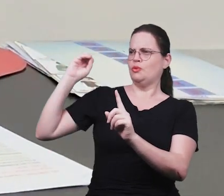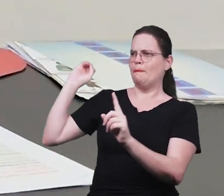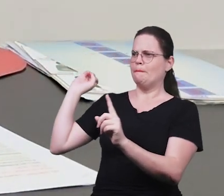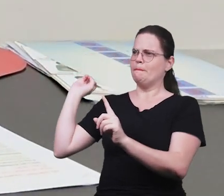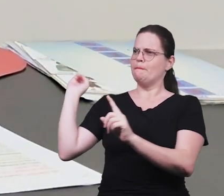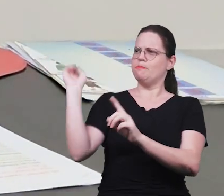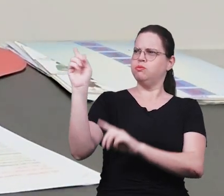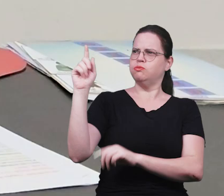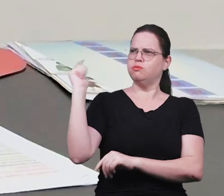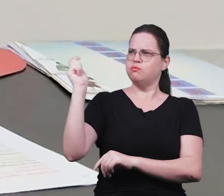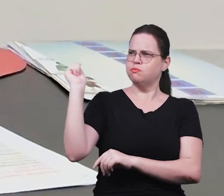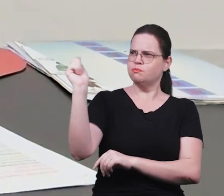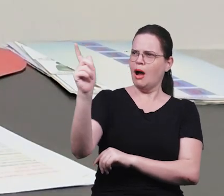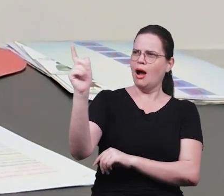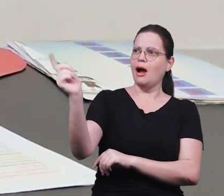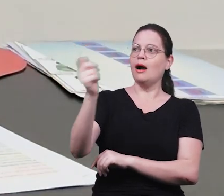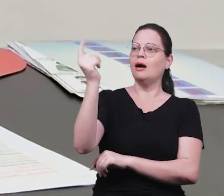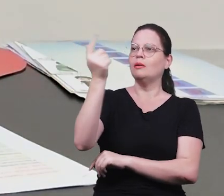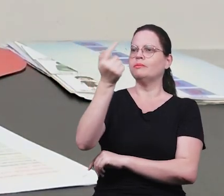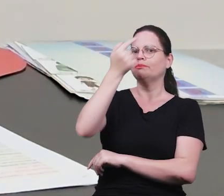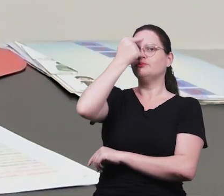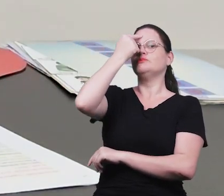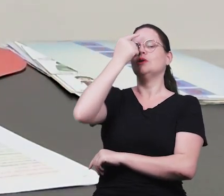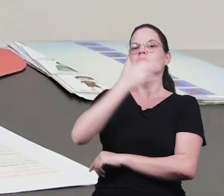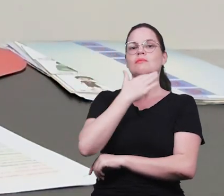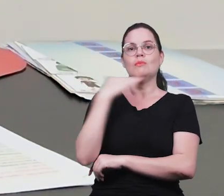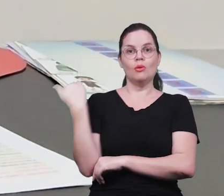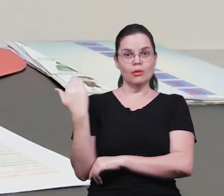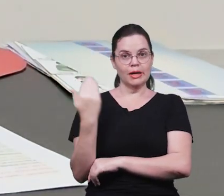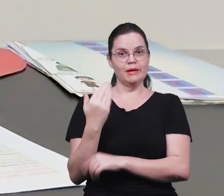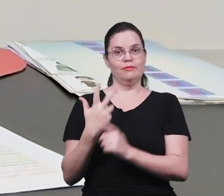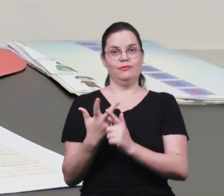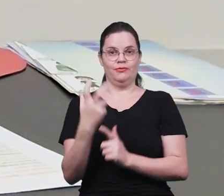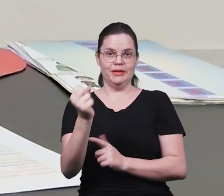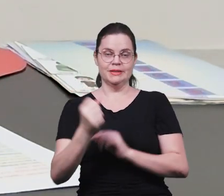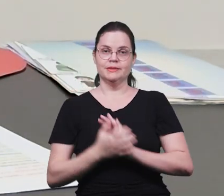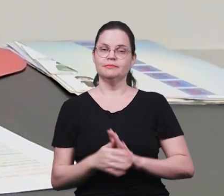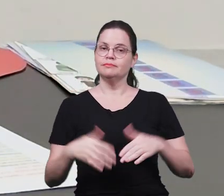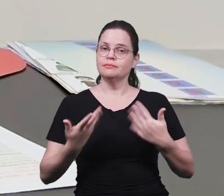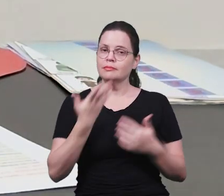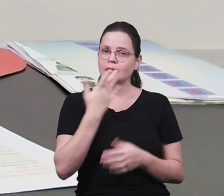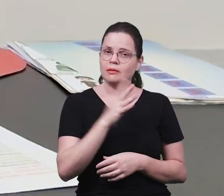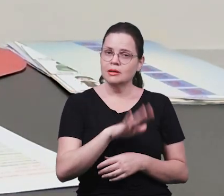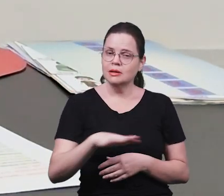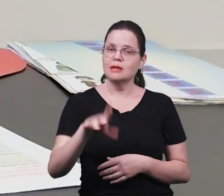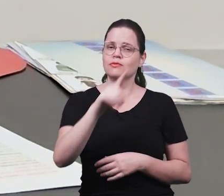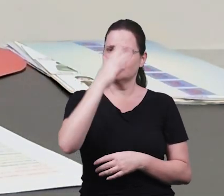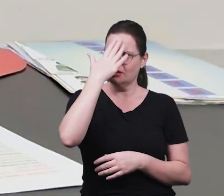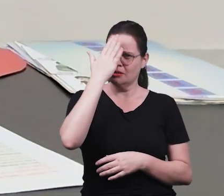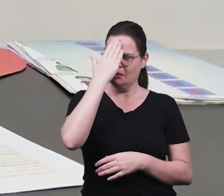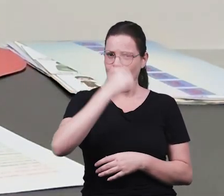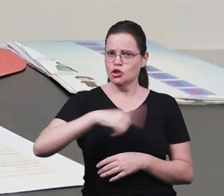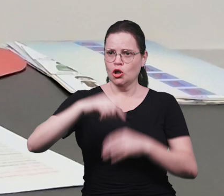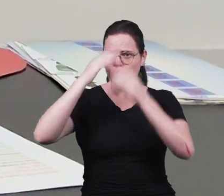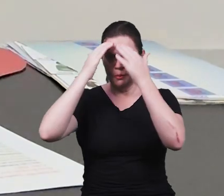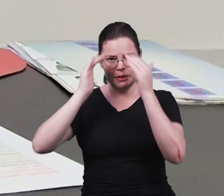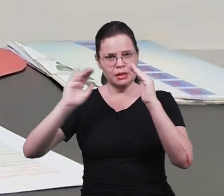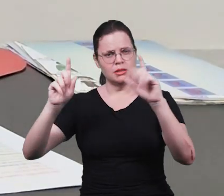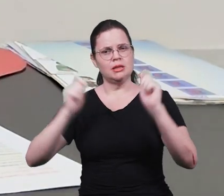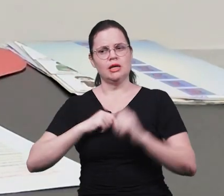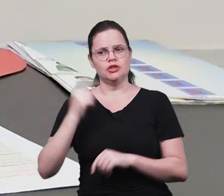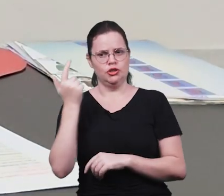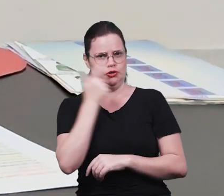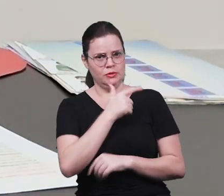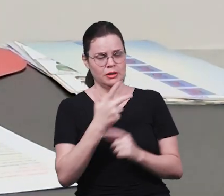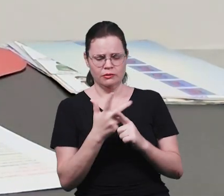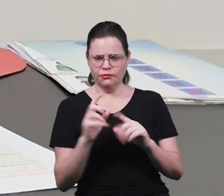nossa obediência, nós podemos vencer muitas situações na escola, em casa, as dificuldades